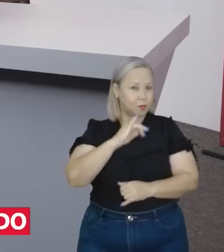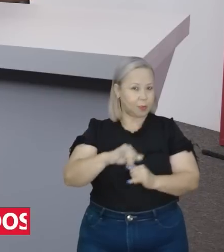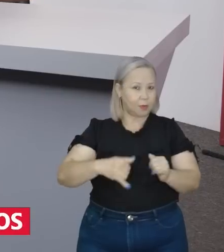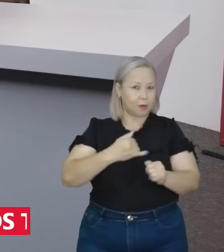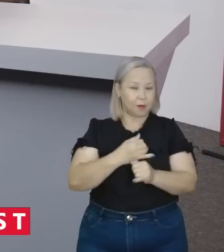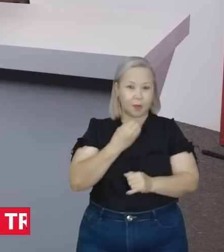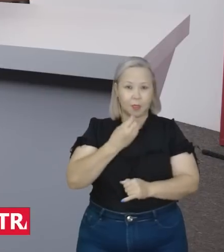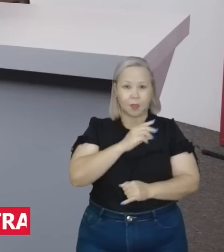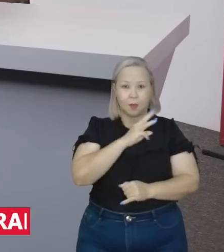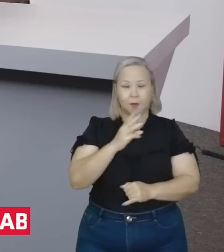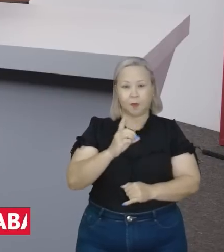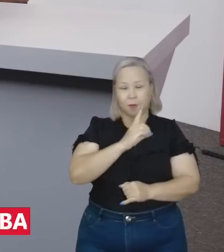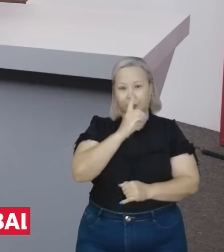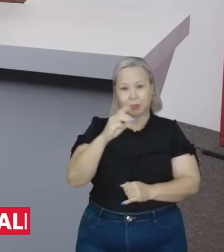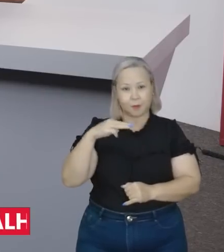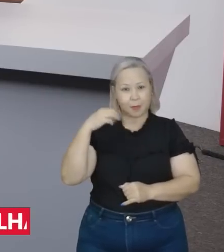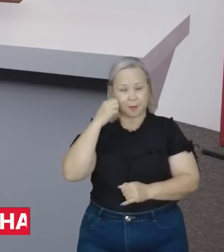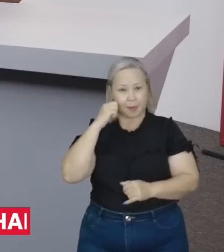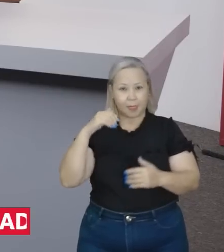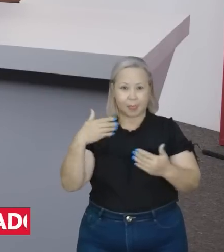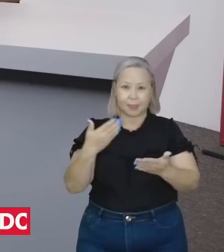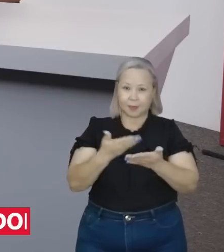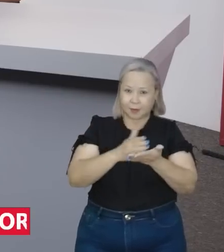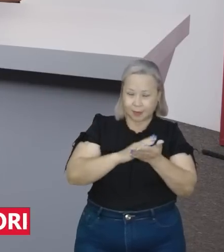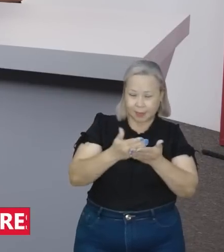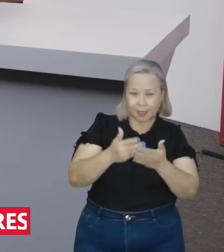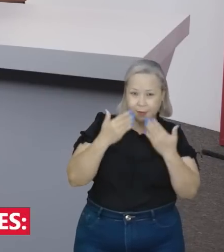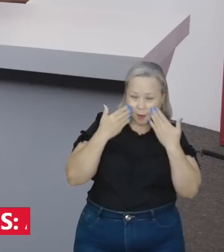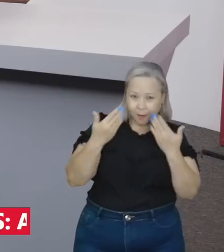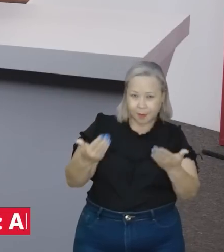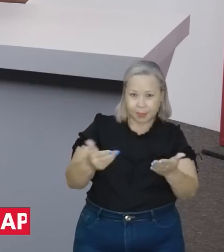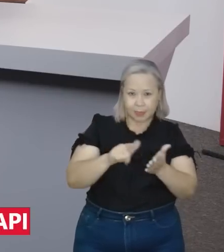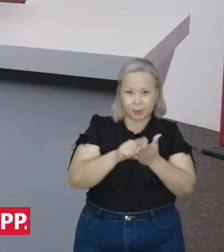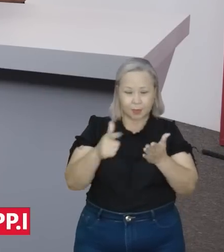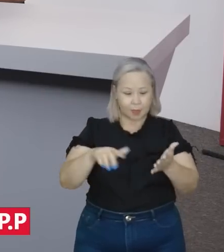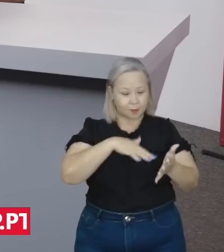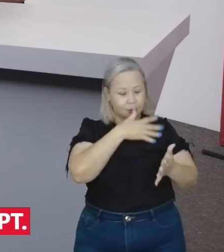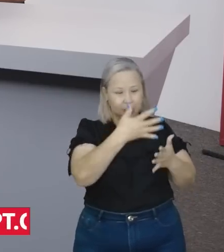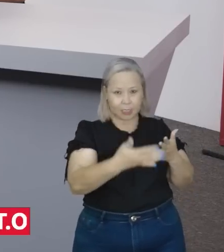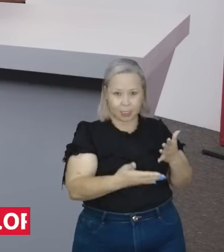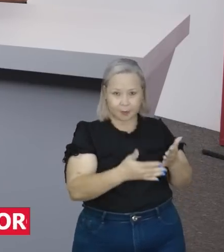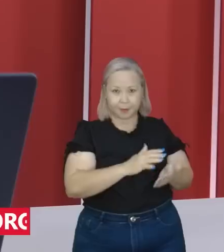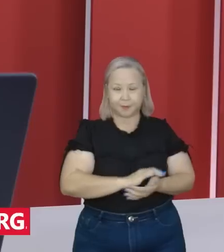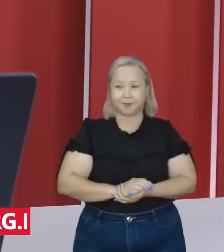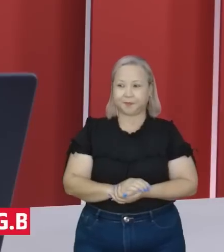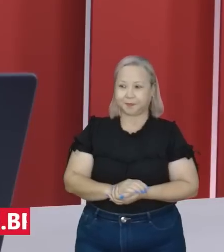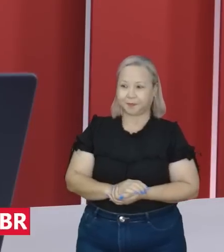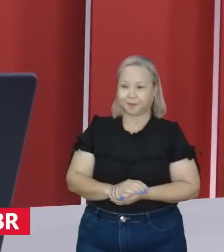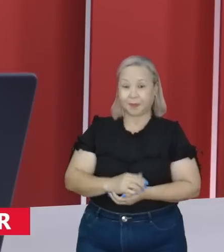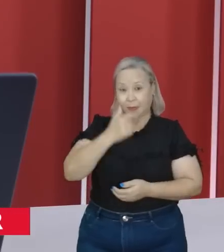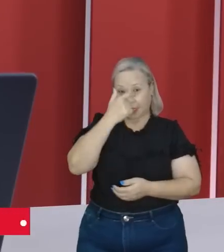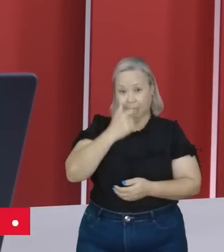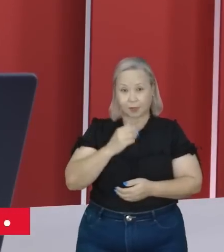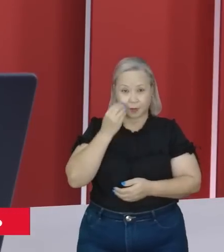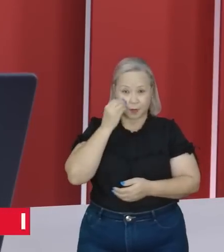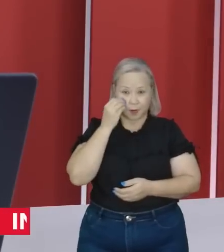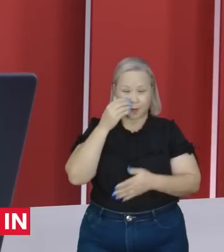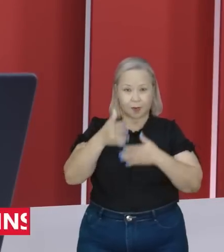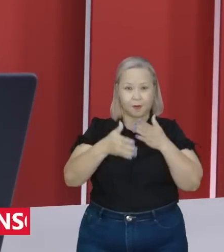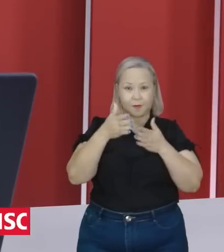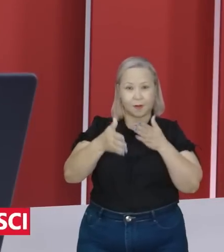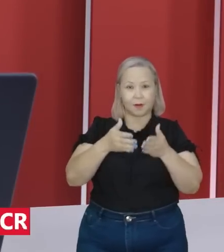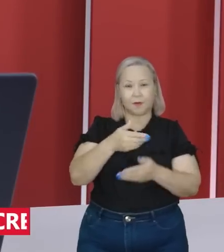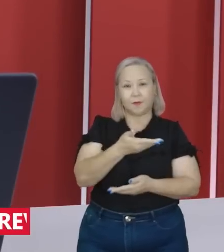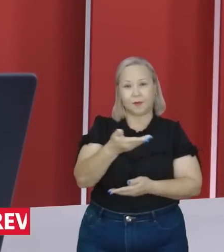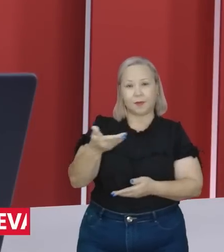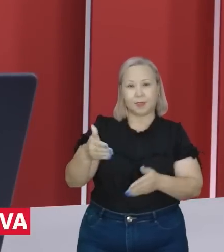dia para Márcia, a nossa intérprete que apresenta esse jornal em língua brasileira de sinais. Eu sou Amanda Guerra e eu falo com você